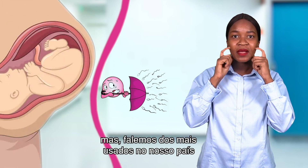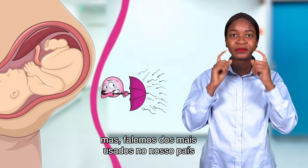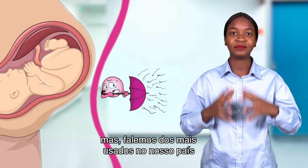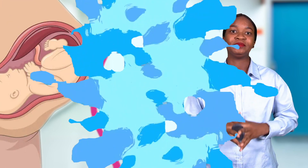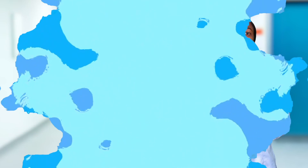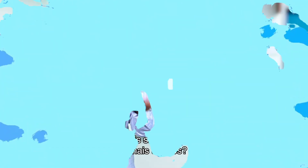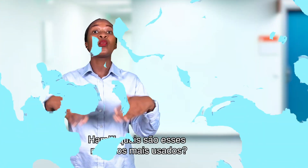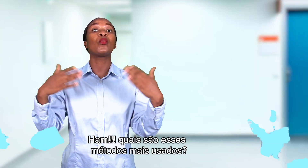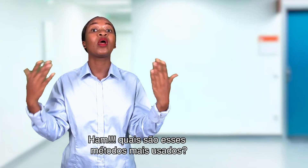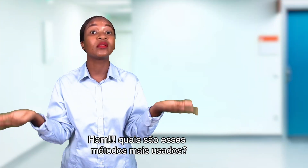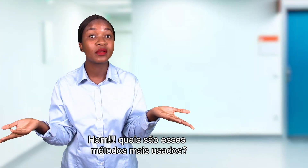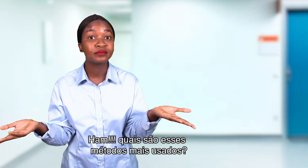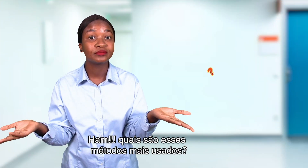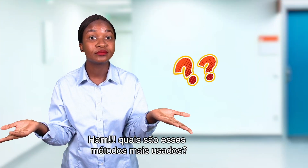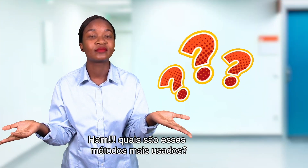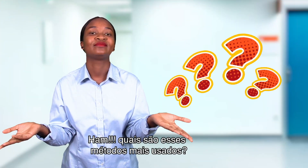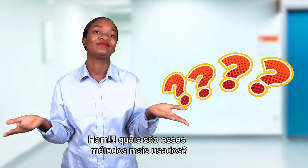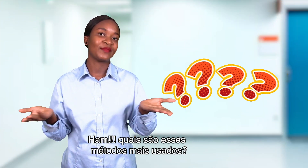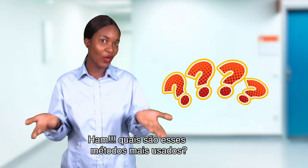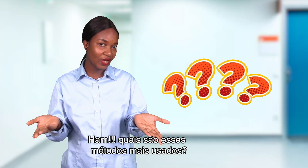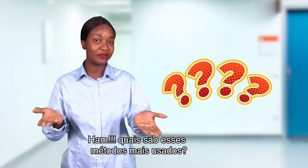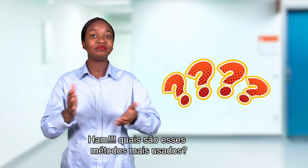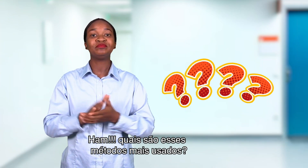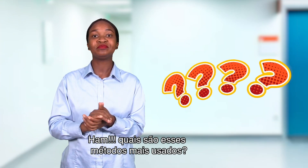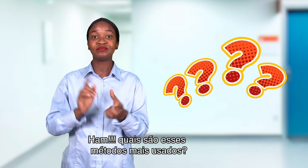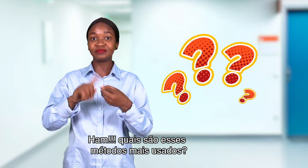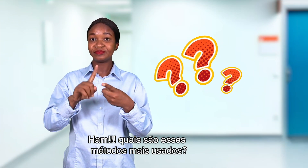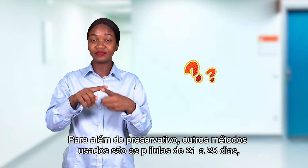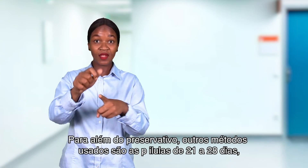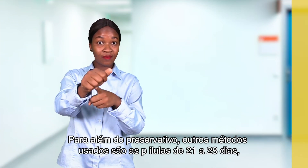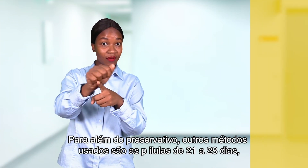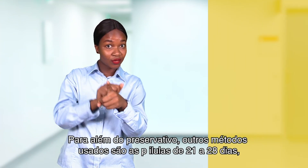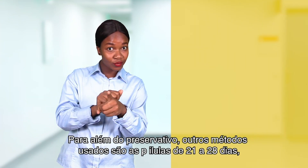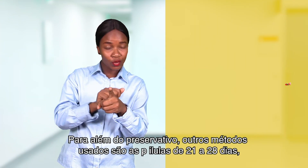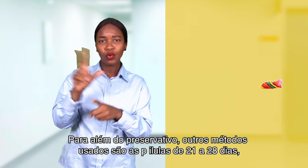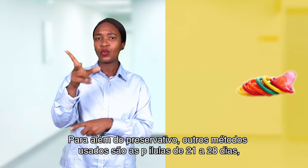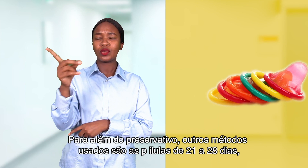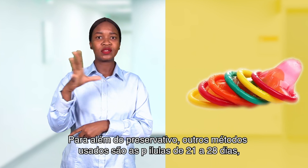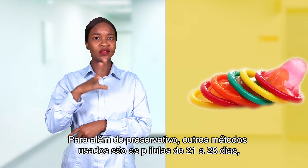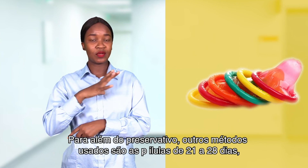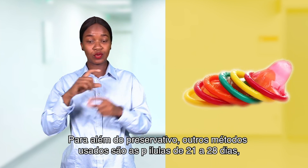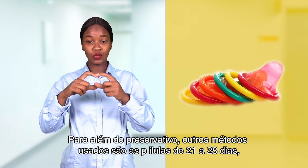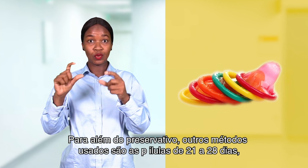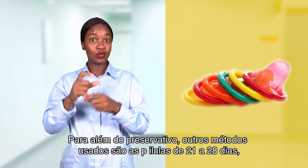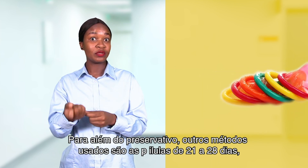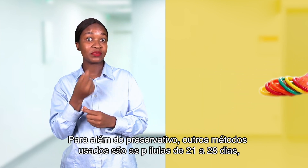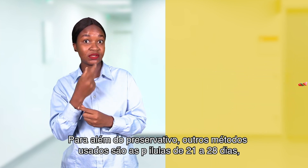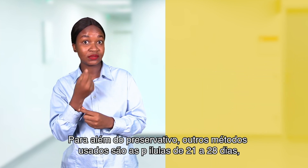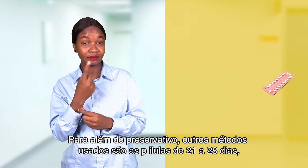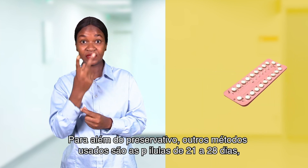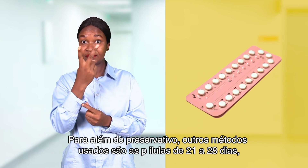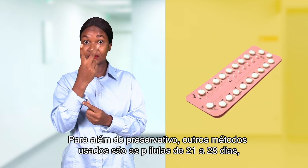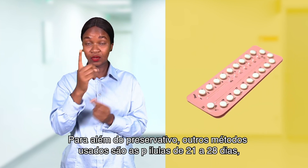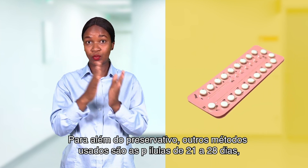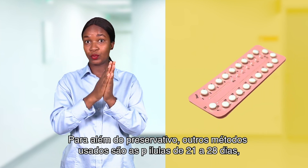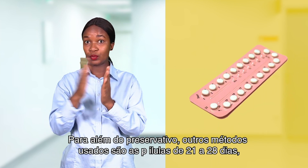no nosso país. Ah, quais são esses métodos mais usados? Para além do preservativo, outros métodos usados